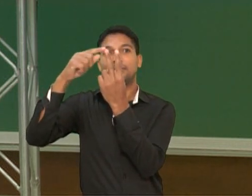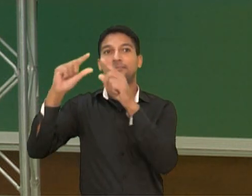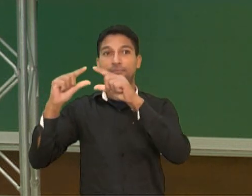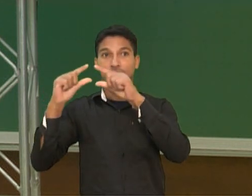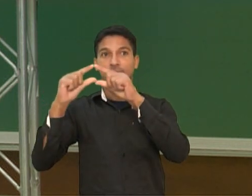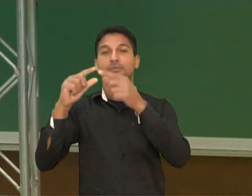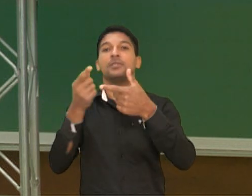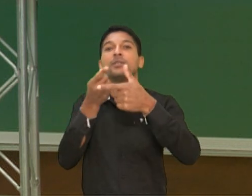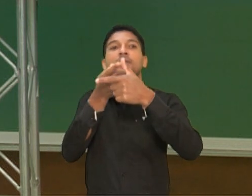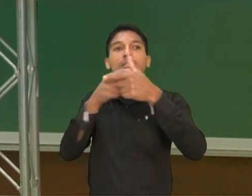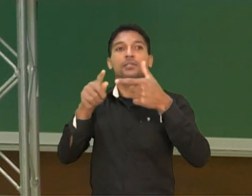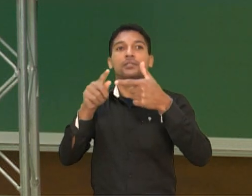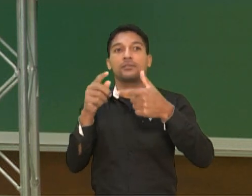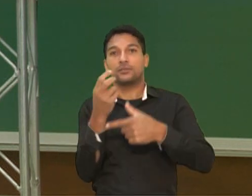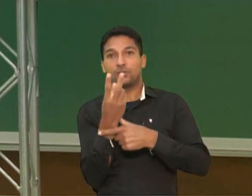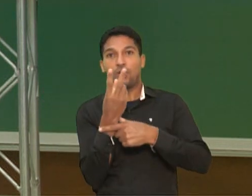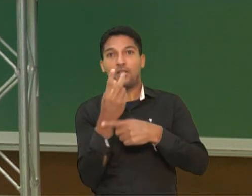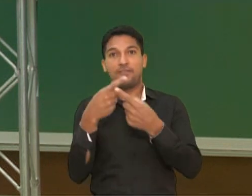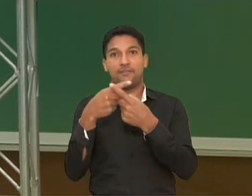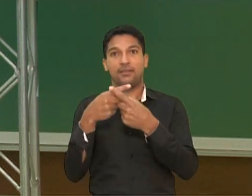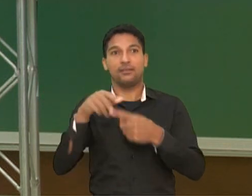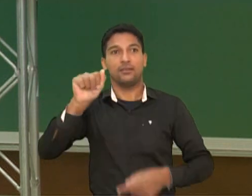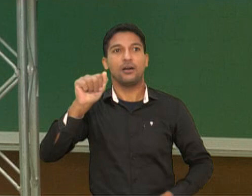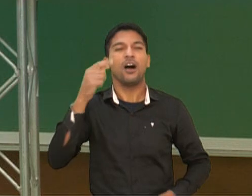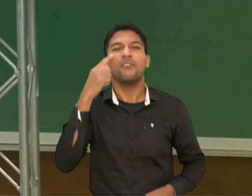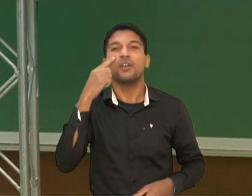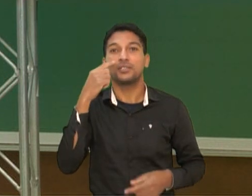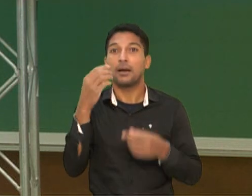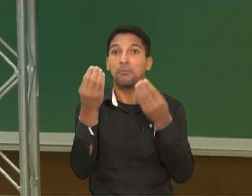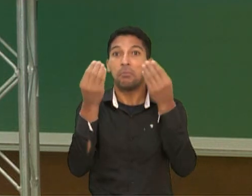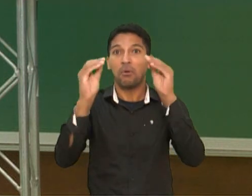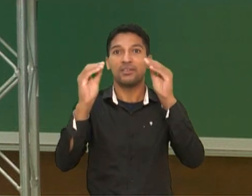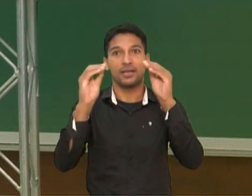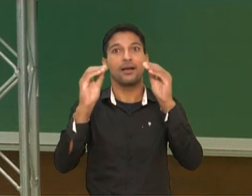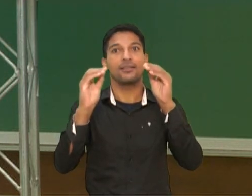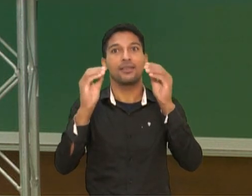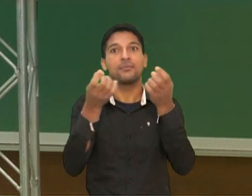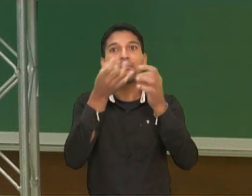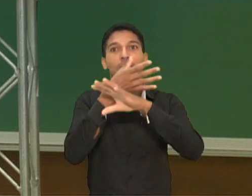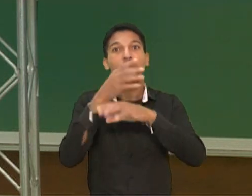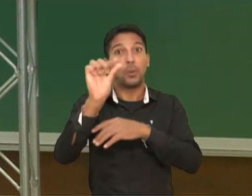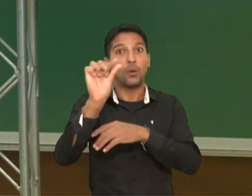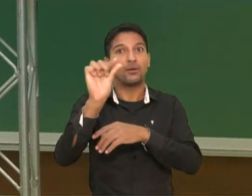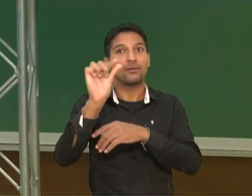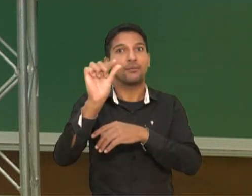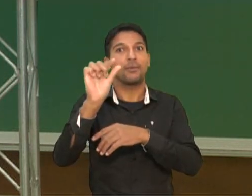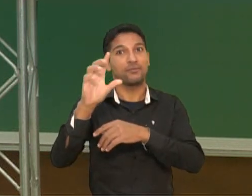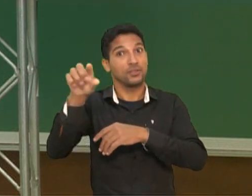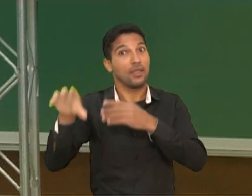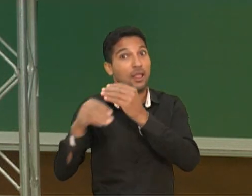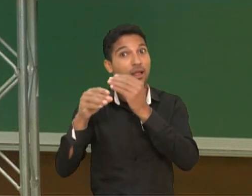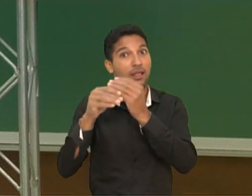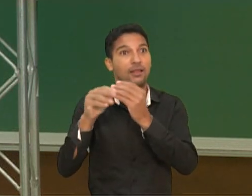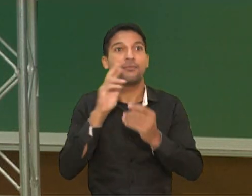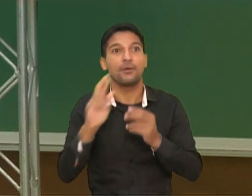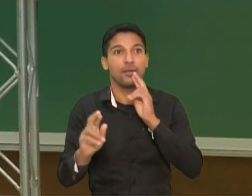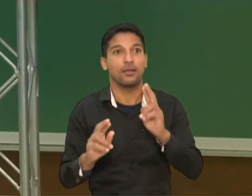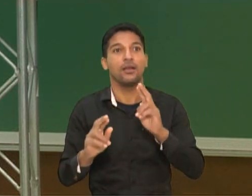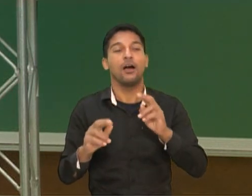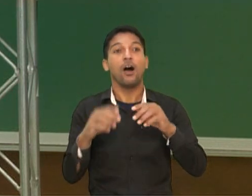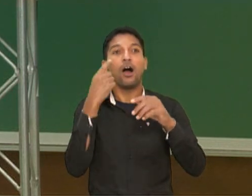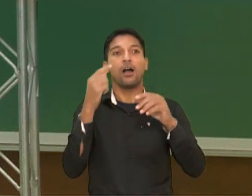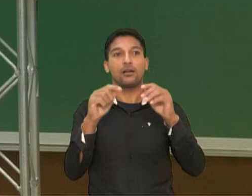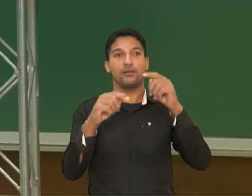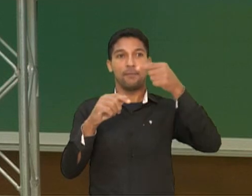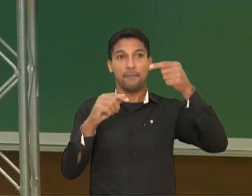primeira substituição para vocês, olha que a professora boazinha já está resolvendo, já está fazendo. Não, vocês vão trabalhar mais um pouquinho, tá? Então, menos